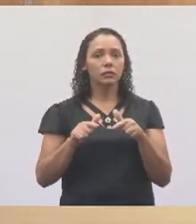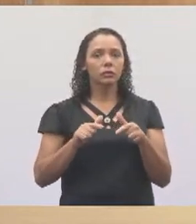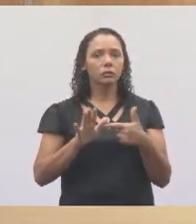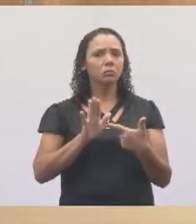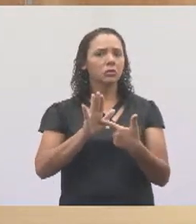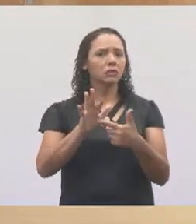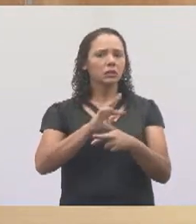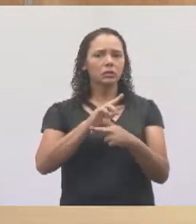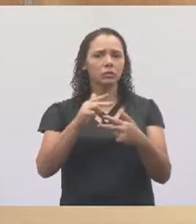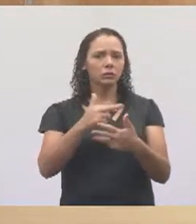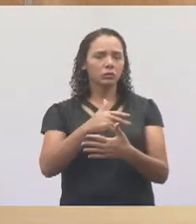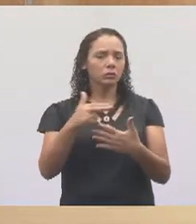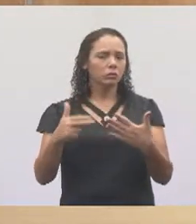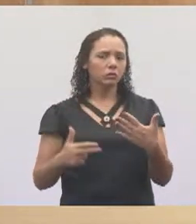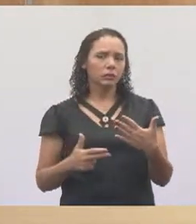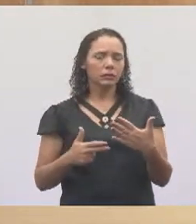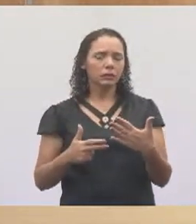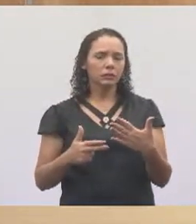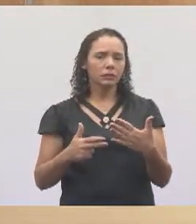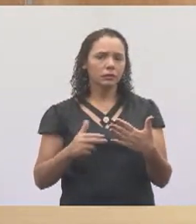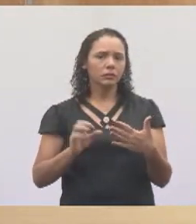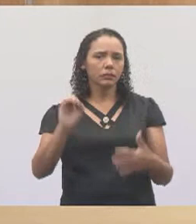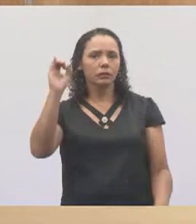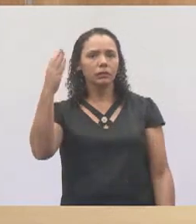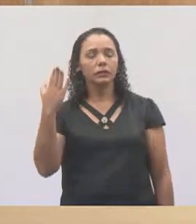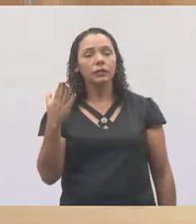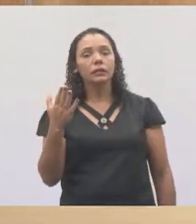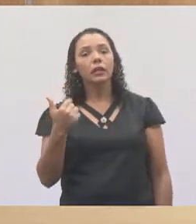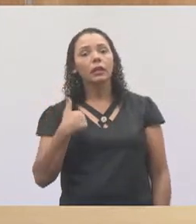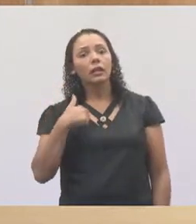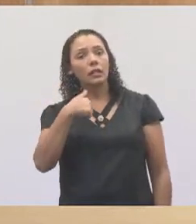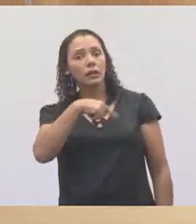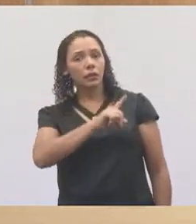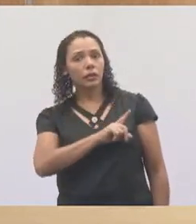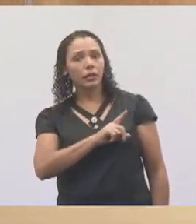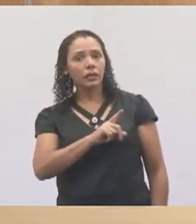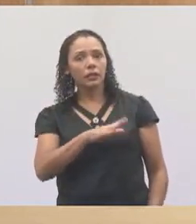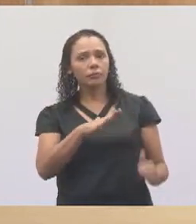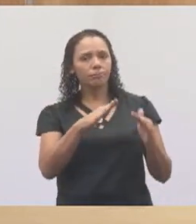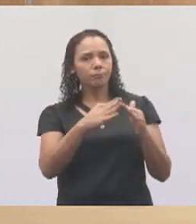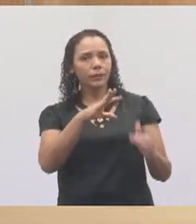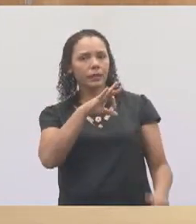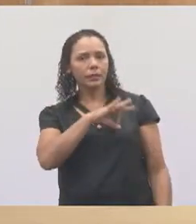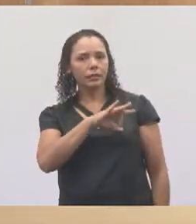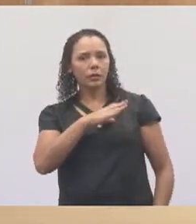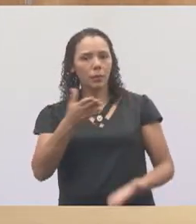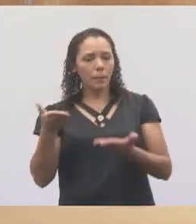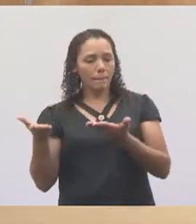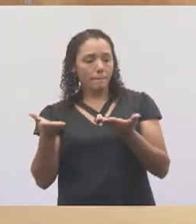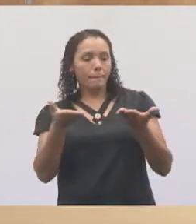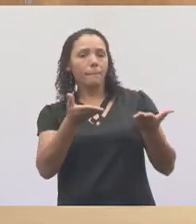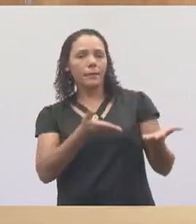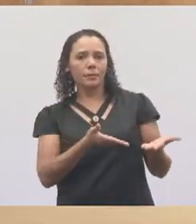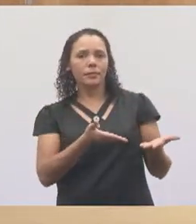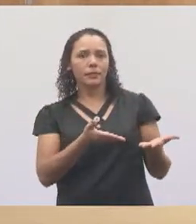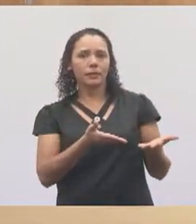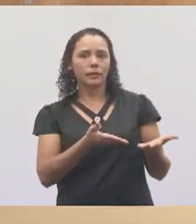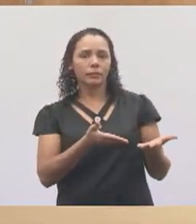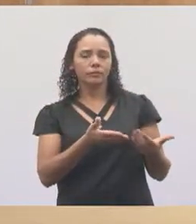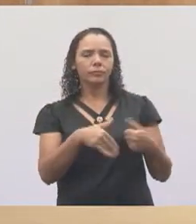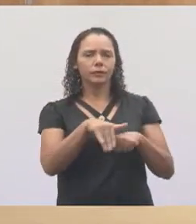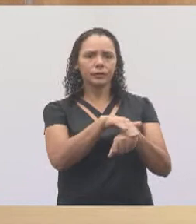eu passava ali na delegacia, ali no centro da cidade, para levar a minha prestação de contas para ele, né? E ali a